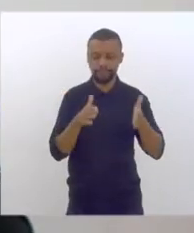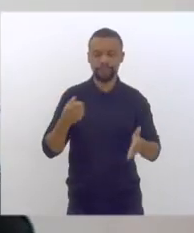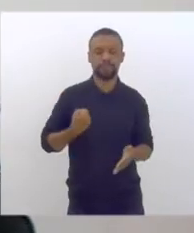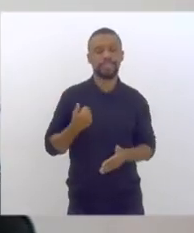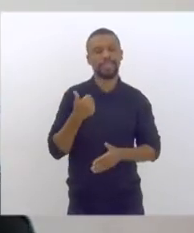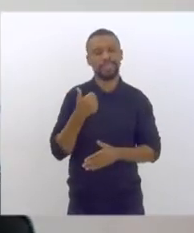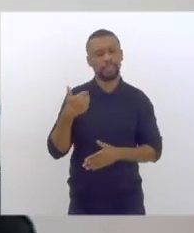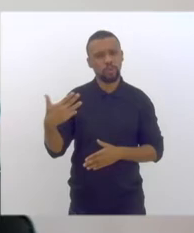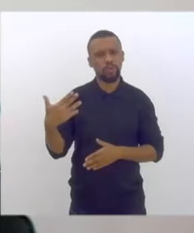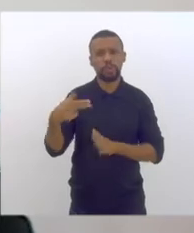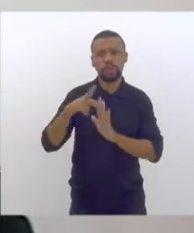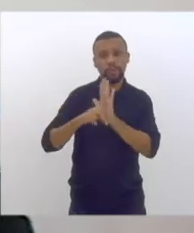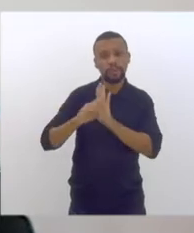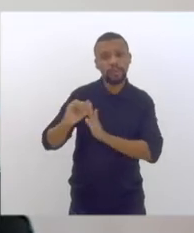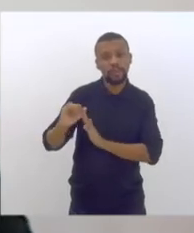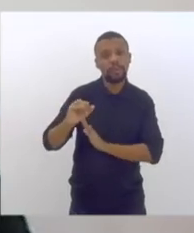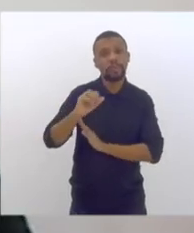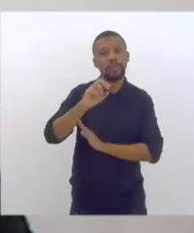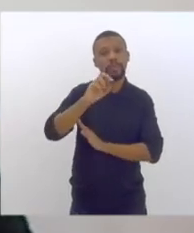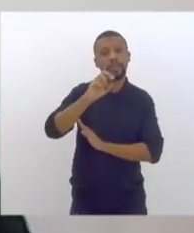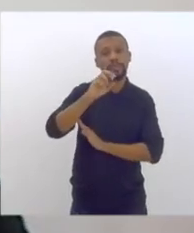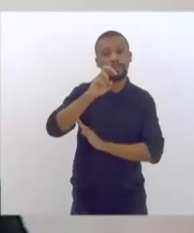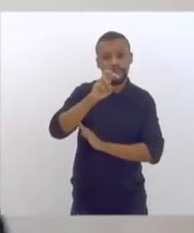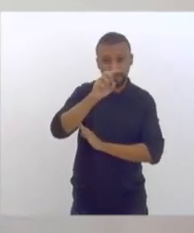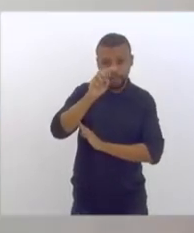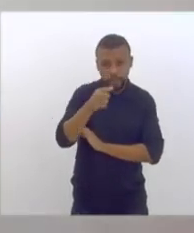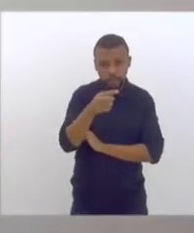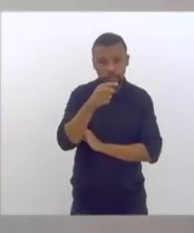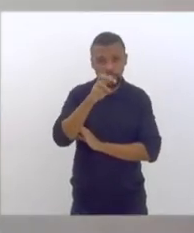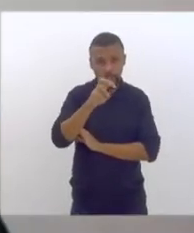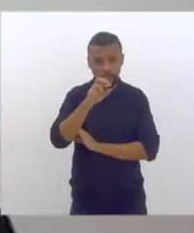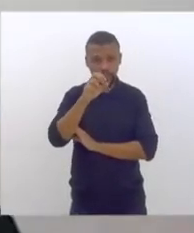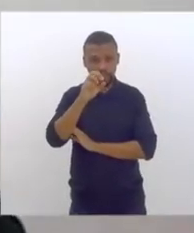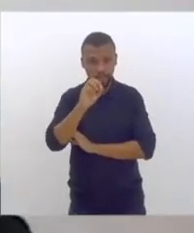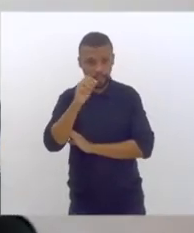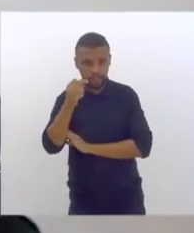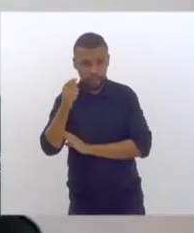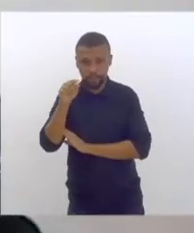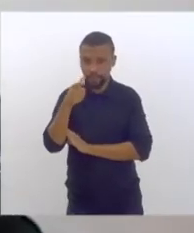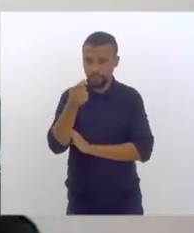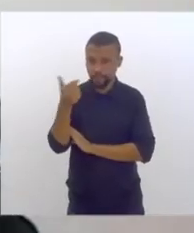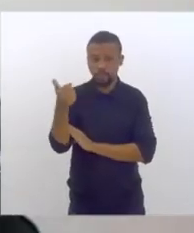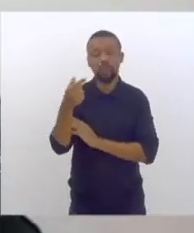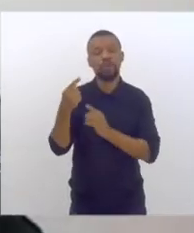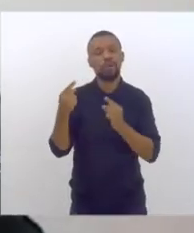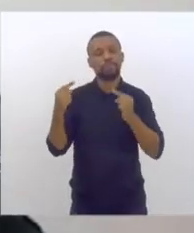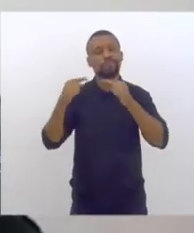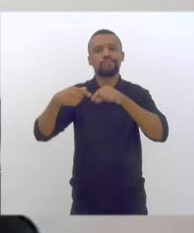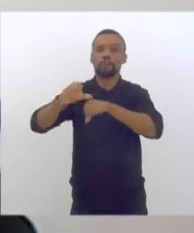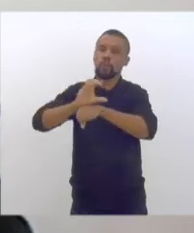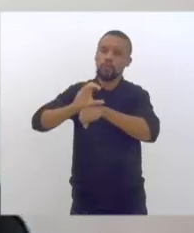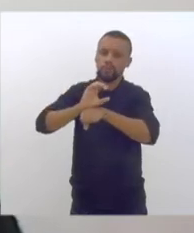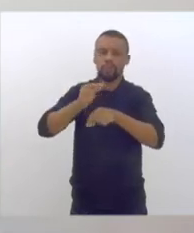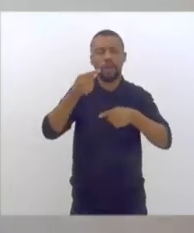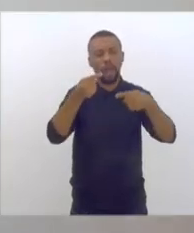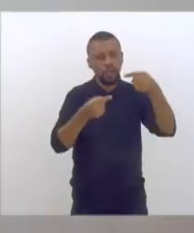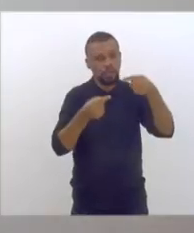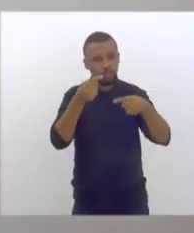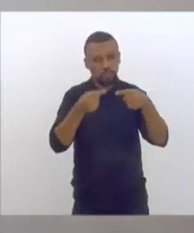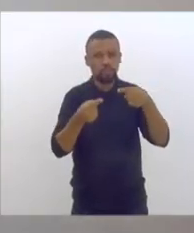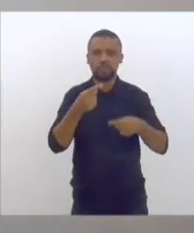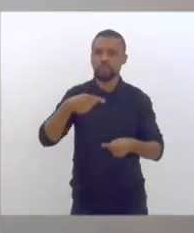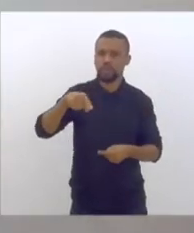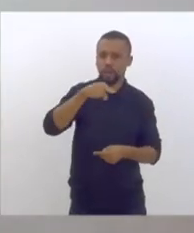projeto de lei 3507 de 21 parecer é pela constitucionalidade em discussão